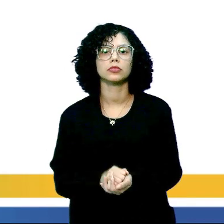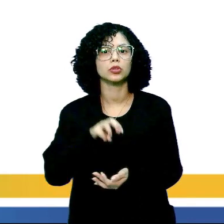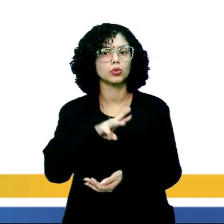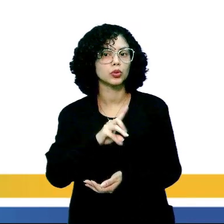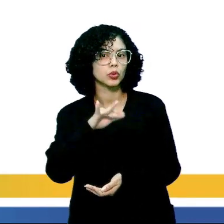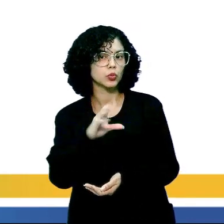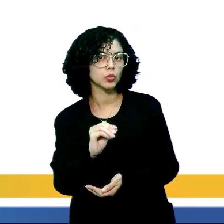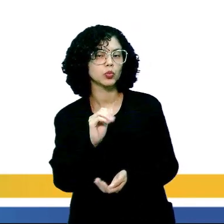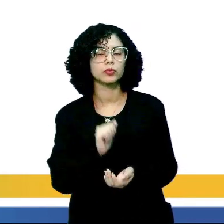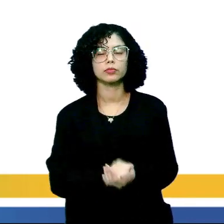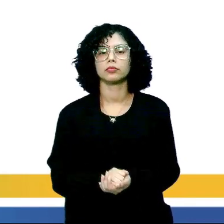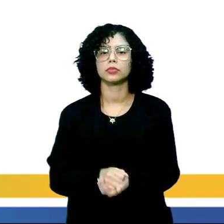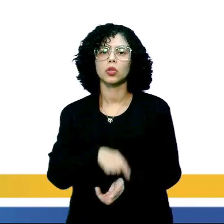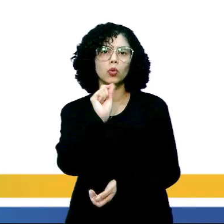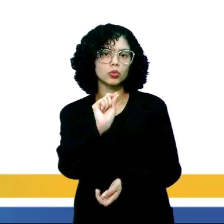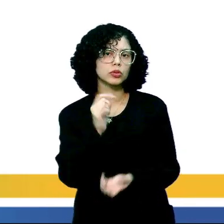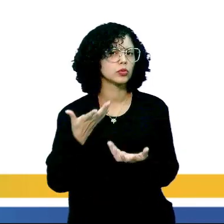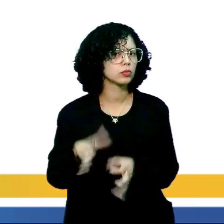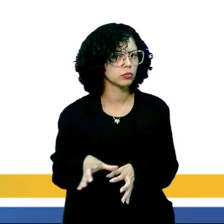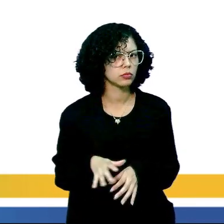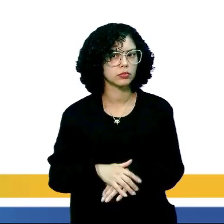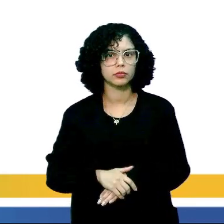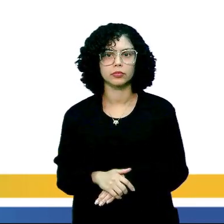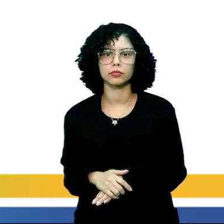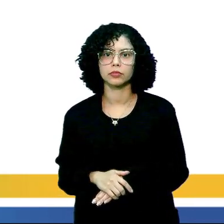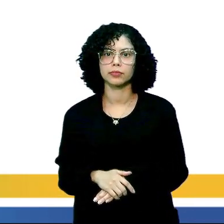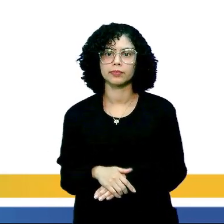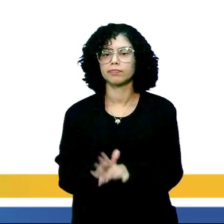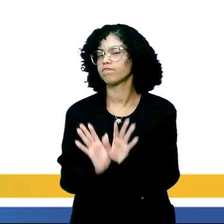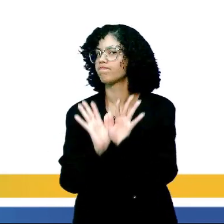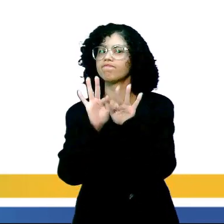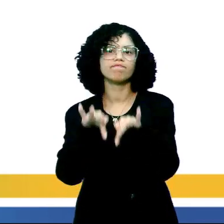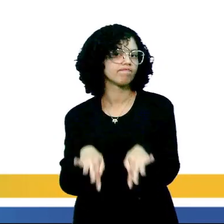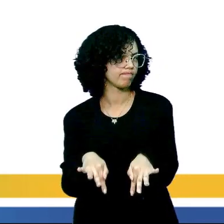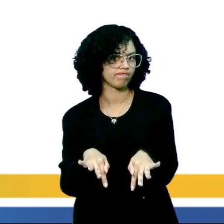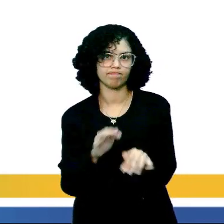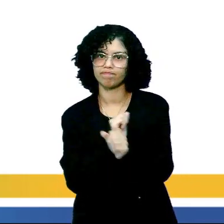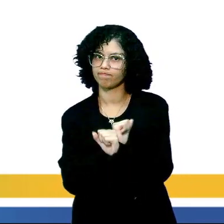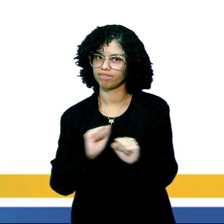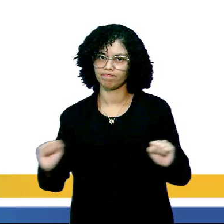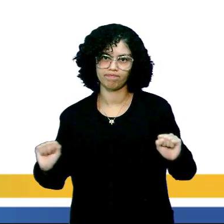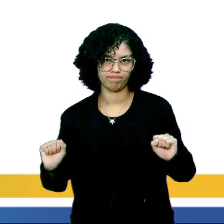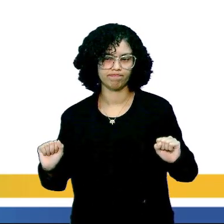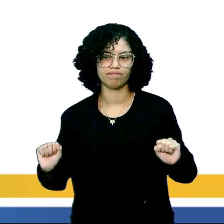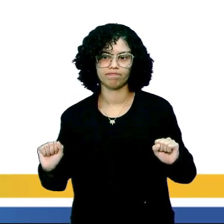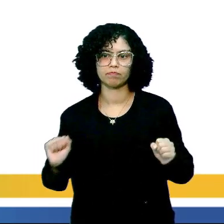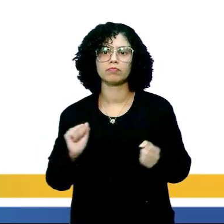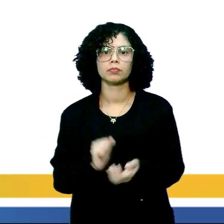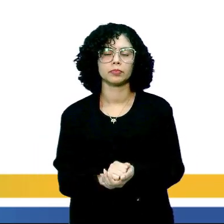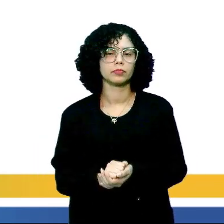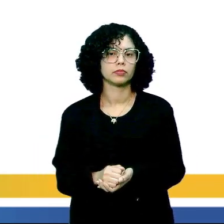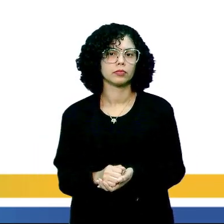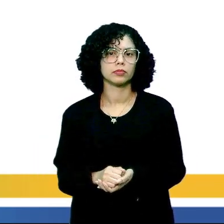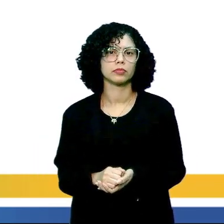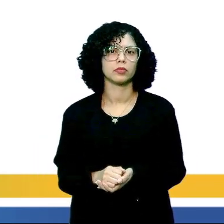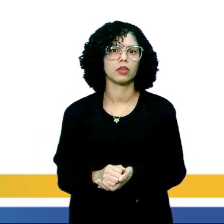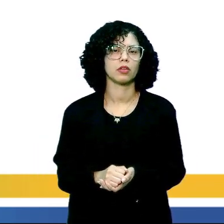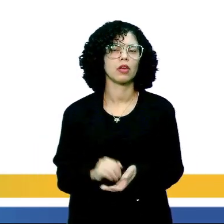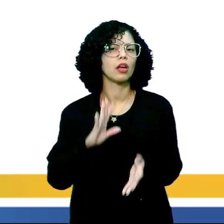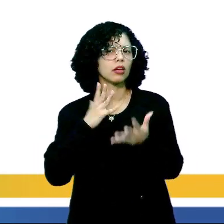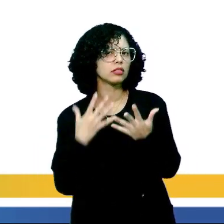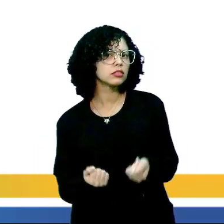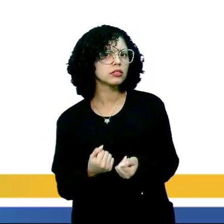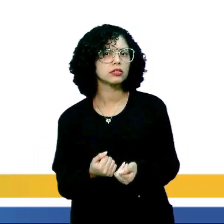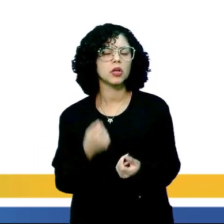da elite. O que eles não queriam? Eles não queriam o fim da escravidão. Não é que eles abominavam,